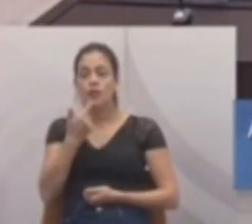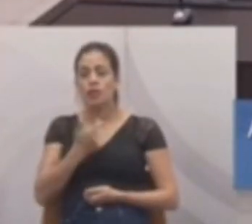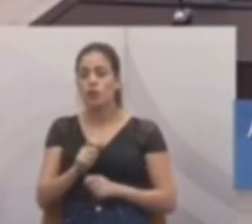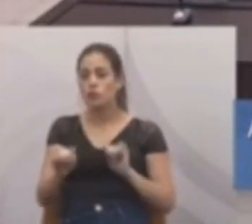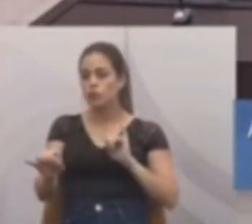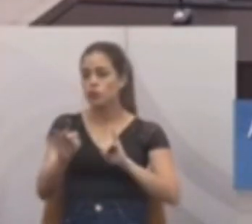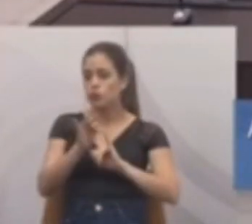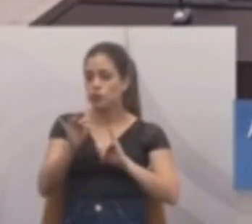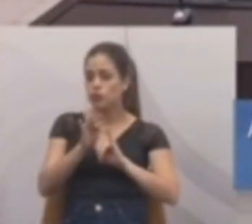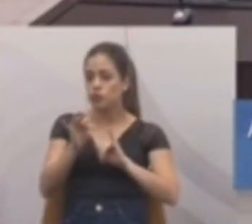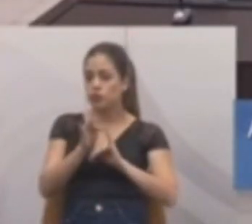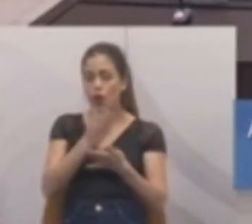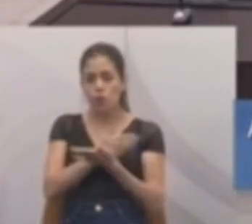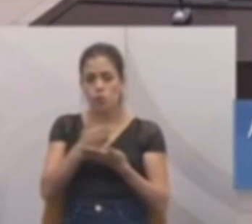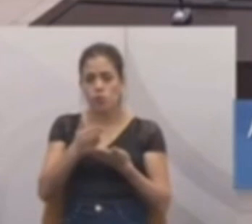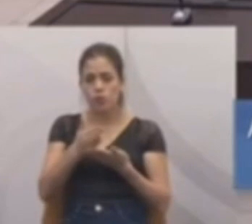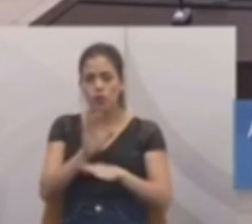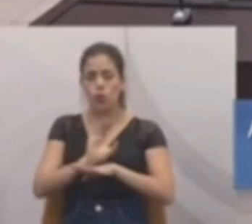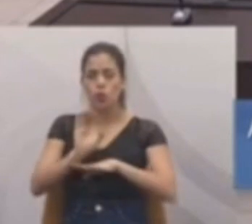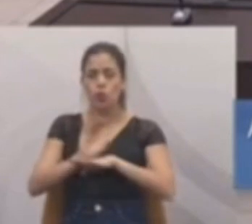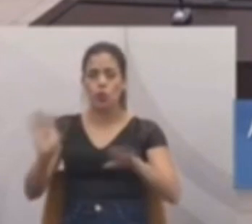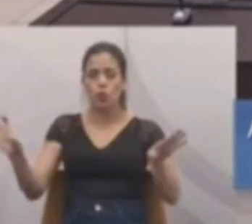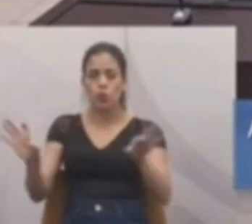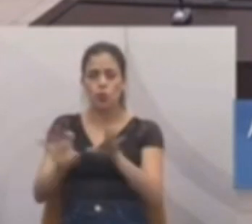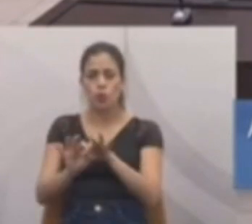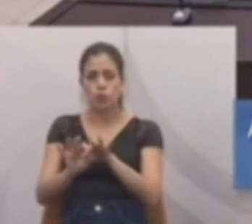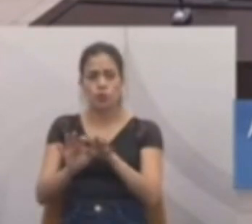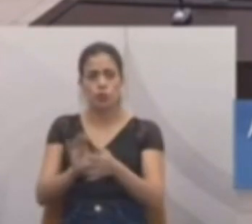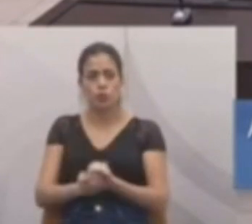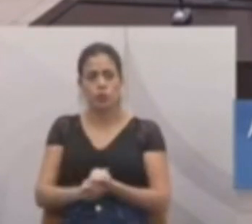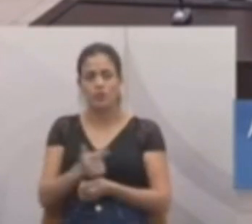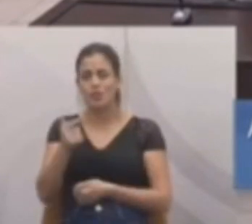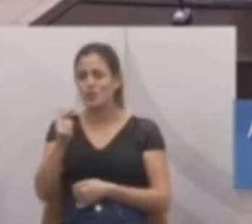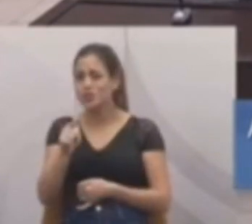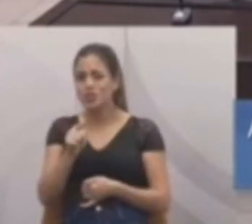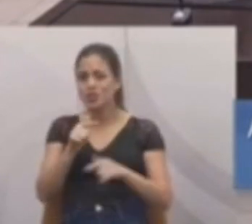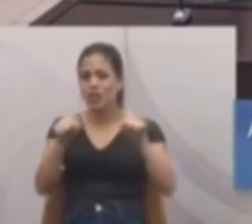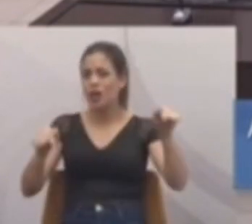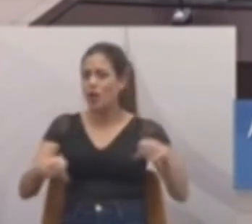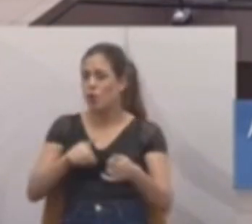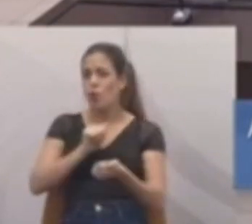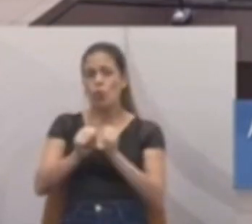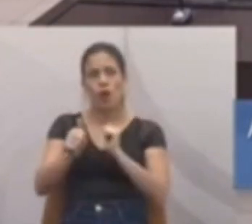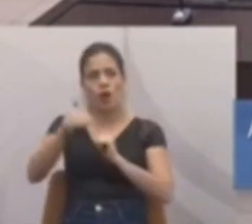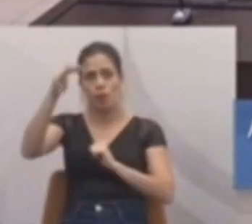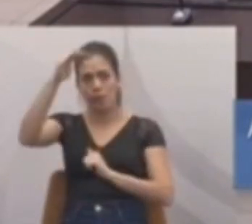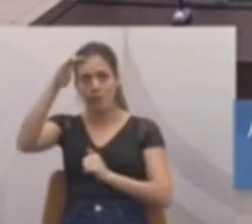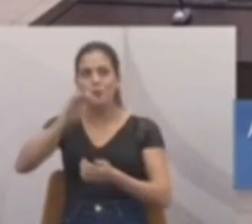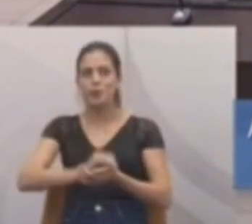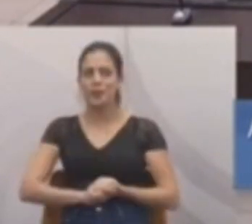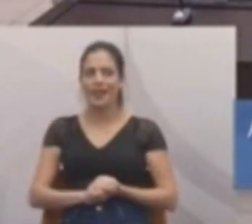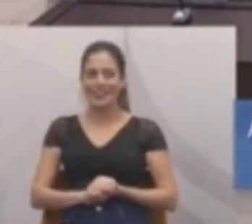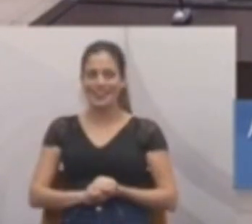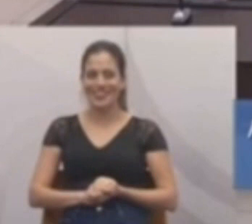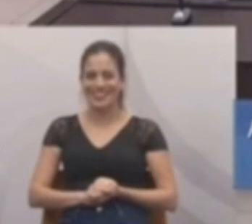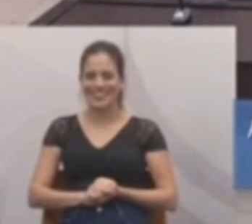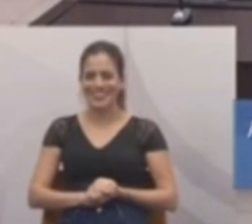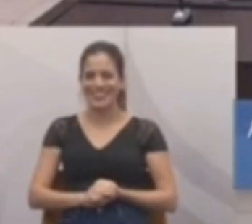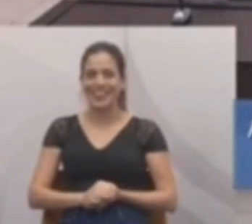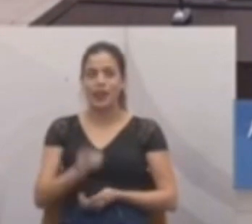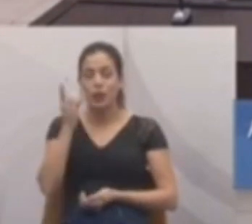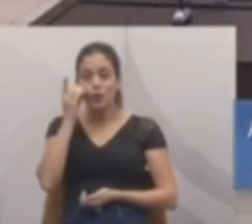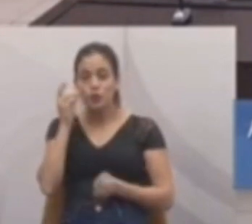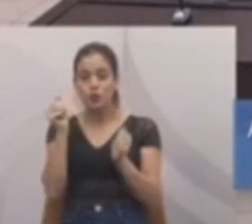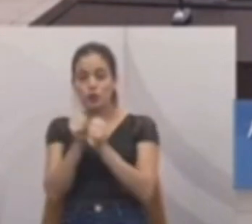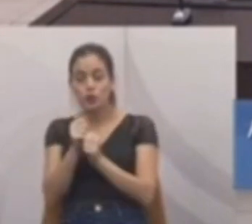Instituto Federal, tinha acabado de começar o curso integrado, sem quadra, né, sem quadra coberta. E o Dude lá no SESI, junto